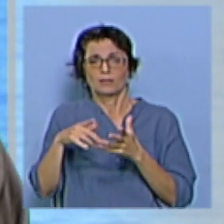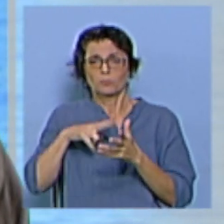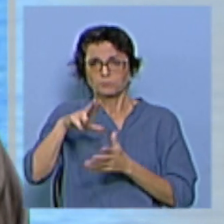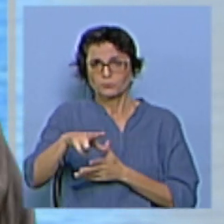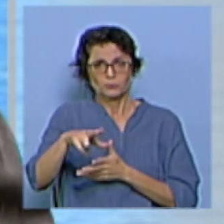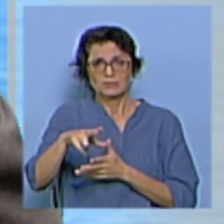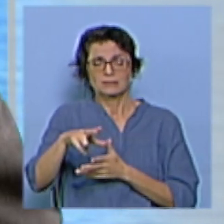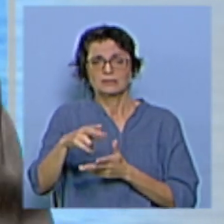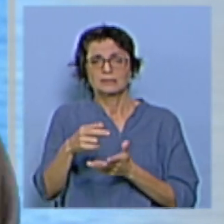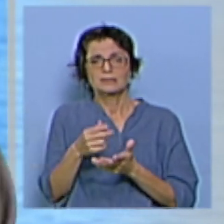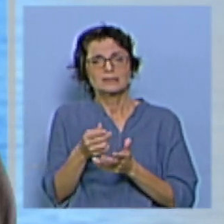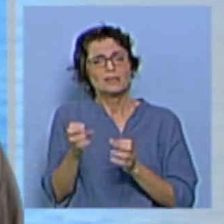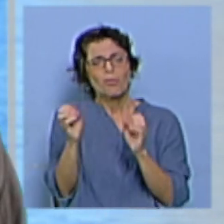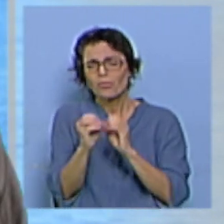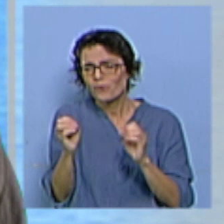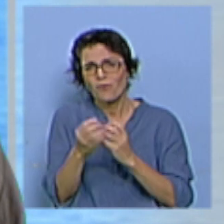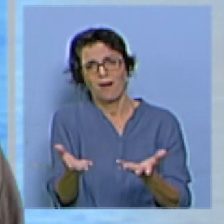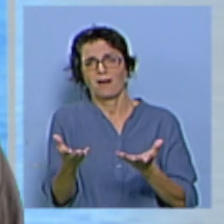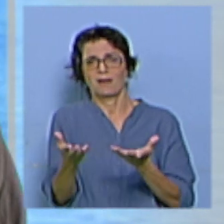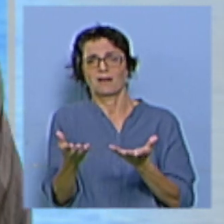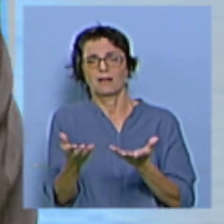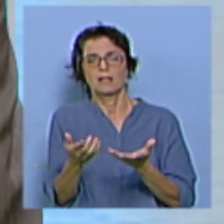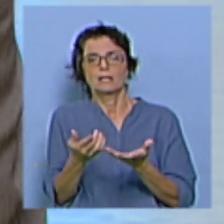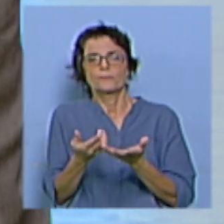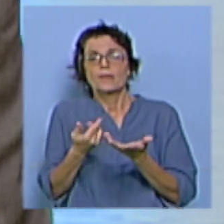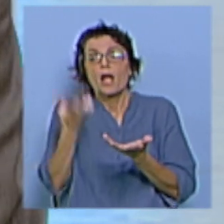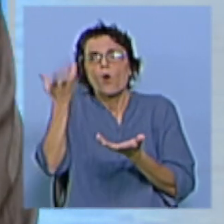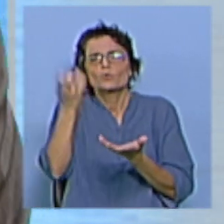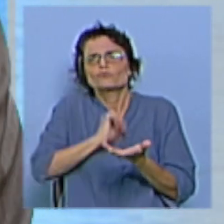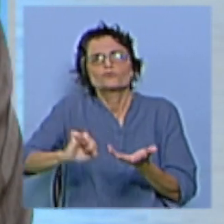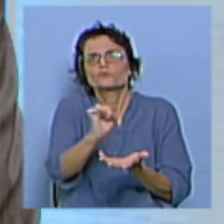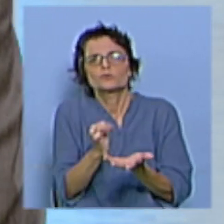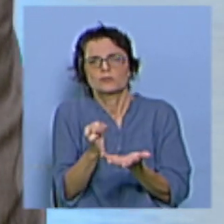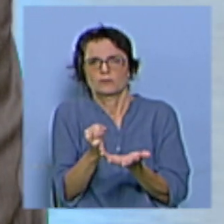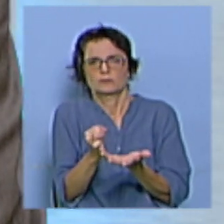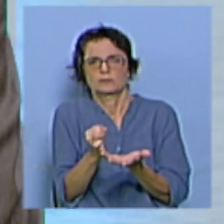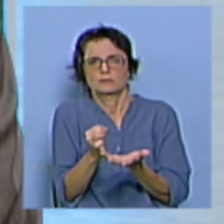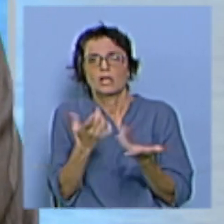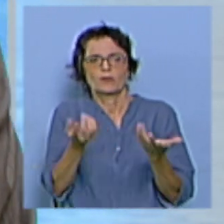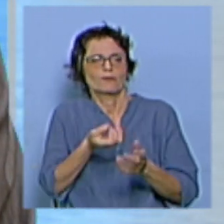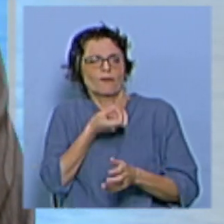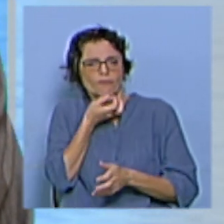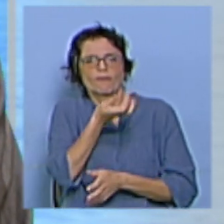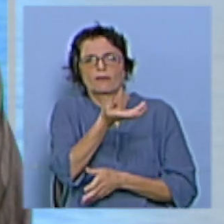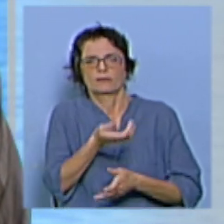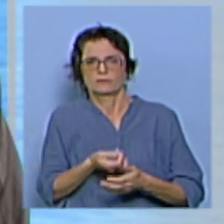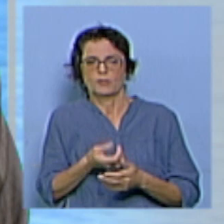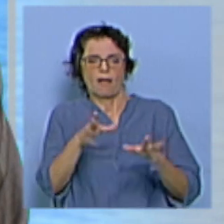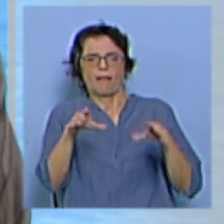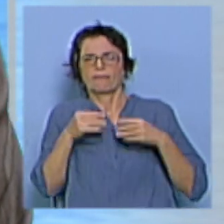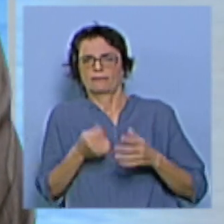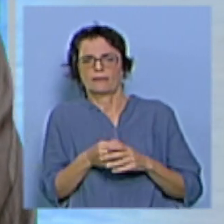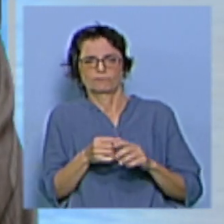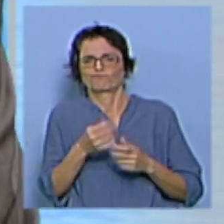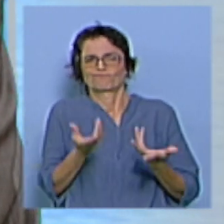são provenientes dessas culturas. Portanto, aquilo que eu vejo ali é que nem sequer há... Dizer que há tolerância é diminuir